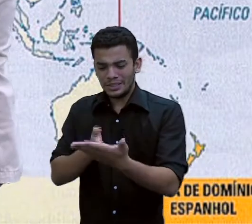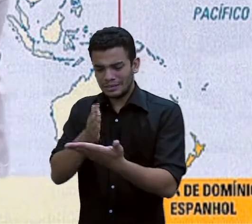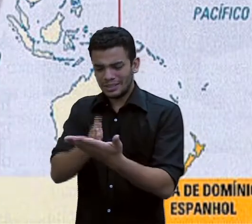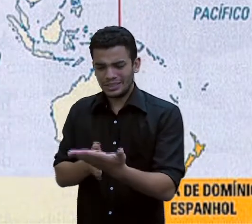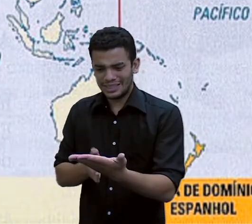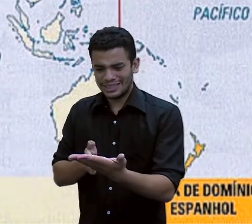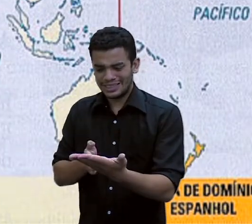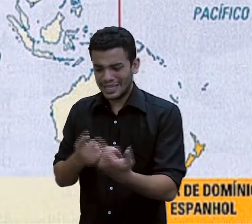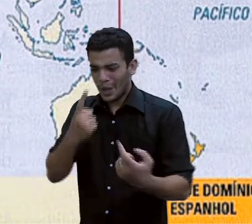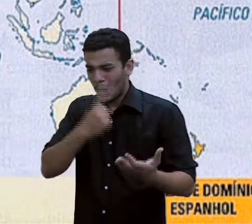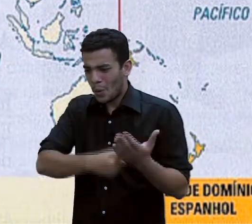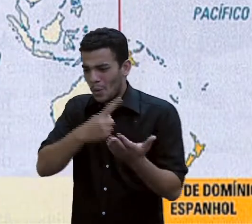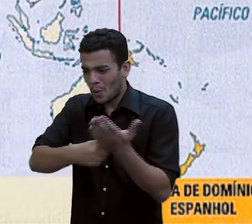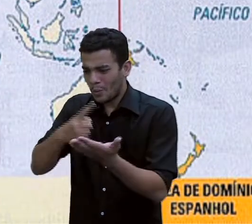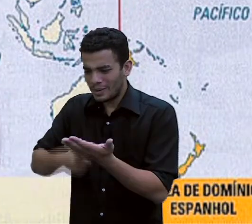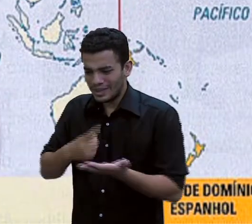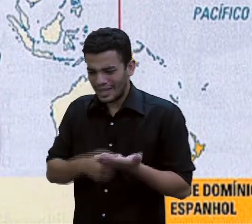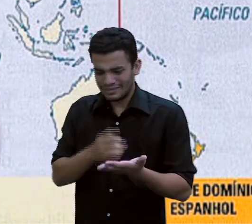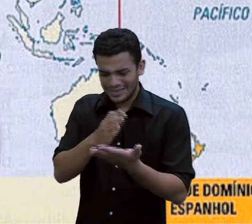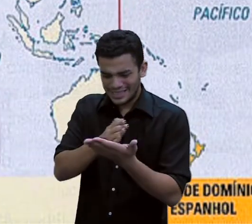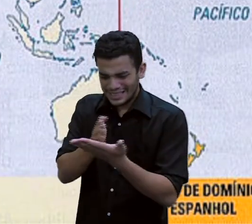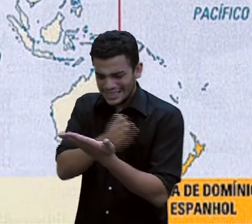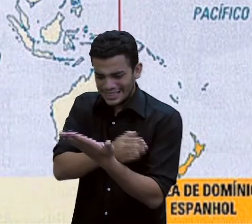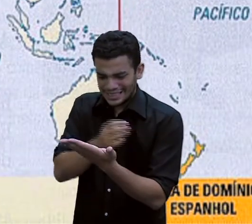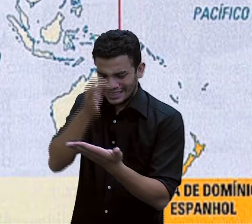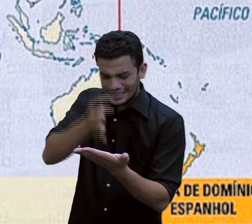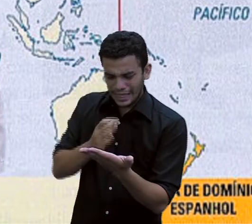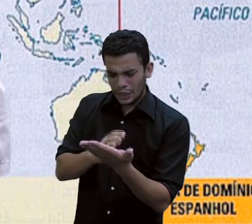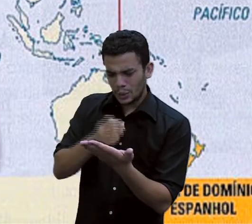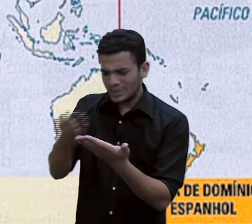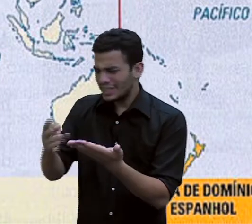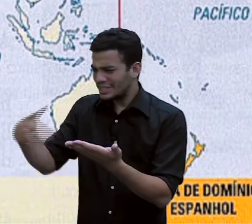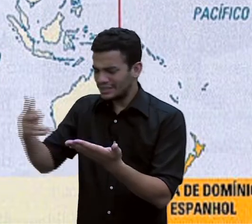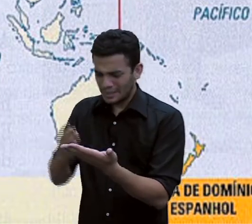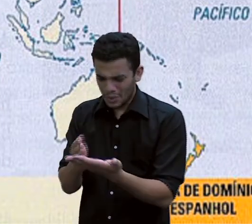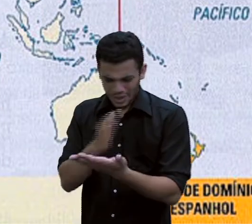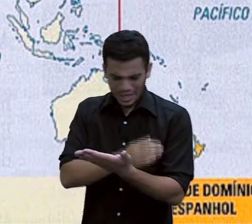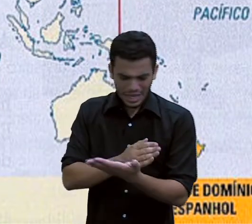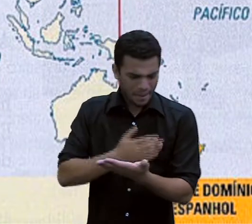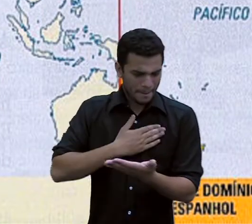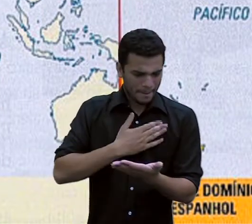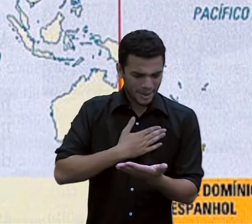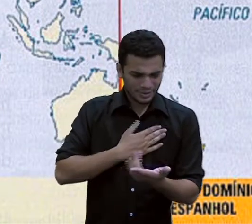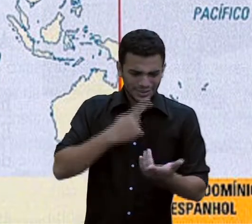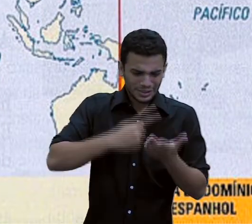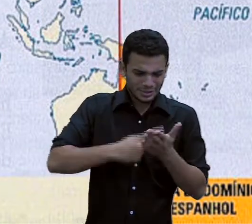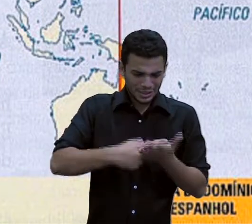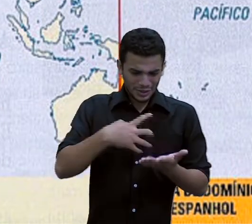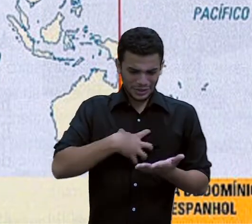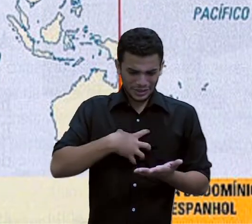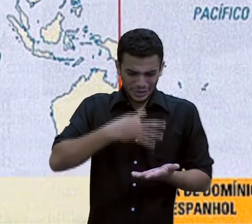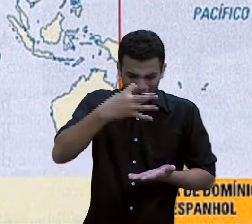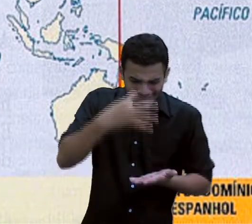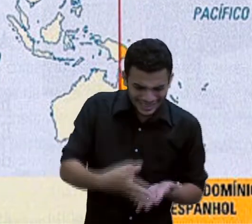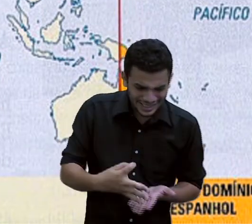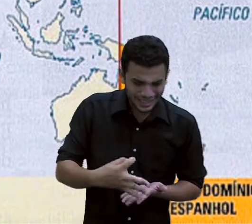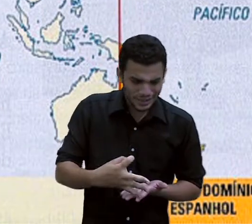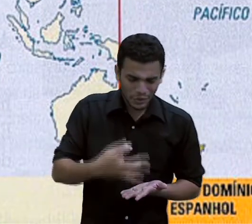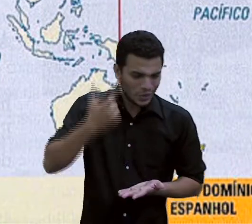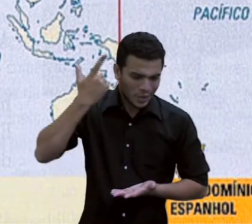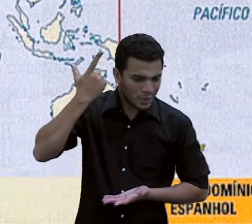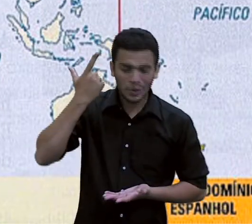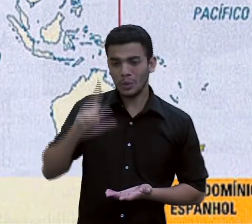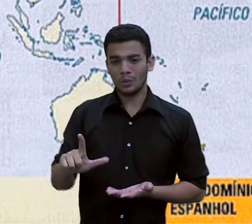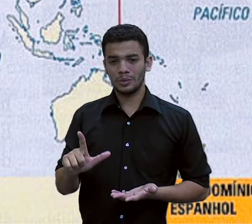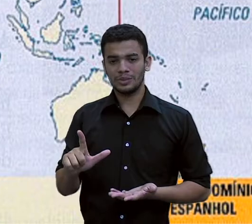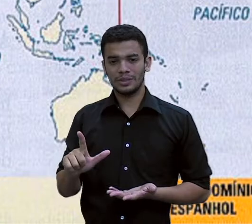a partir de Cabo Verde, quantas léguas a leste ficaria para Portugal e